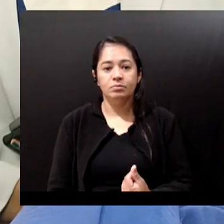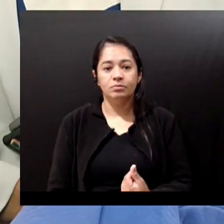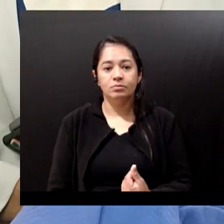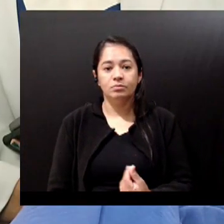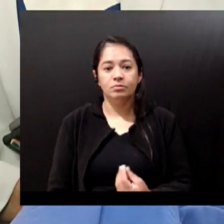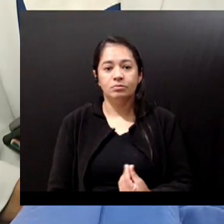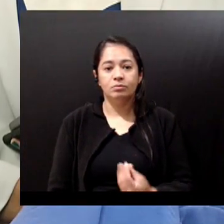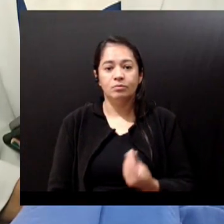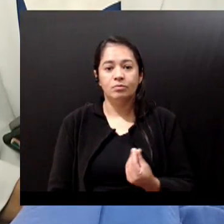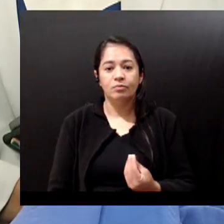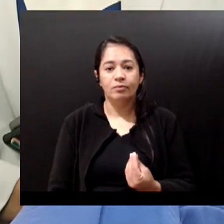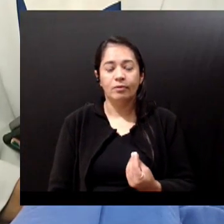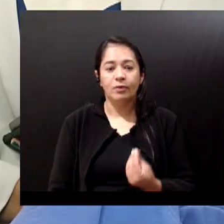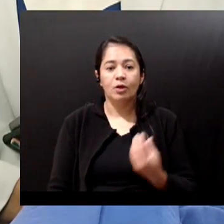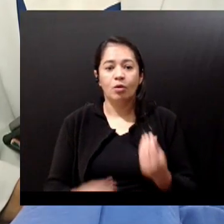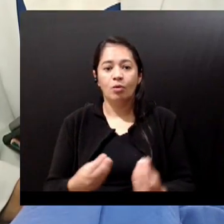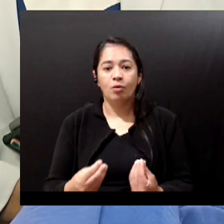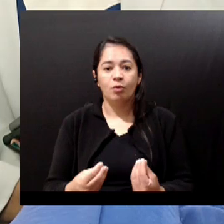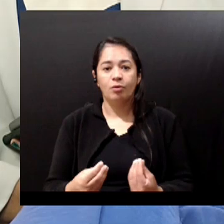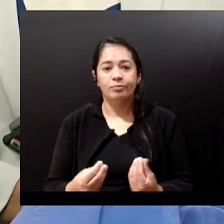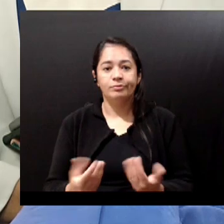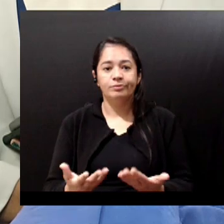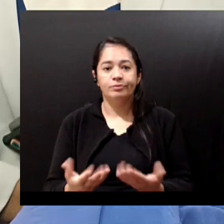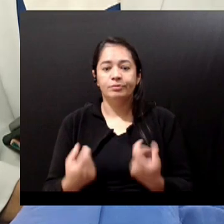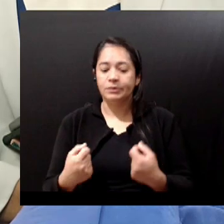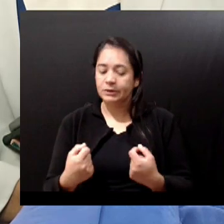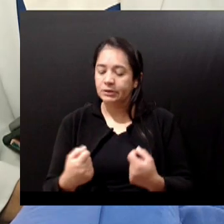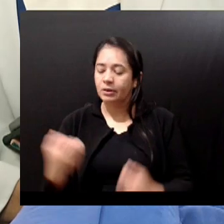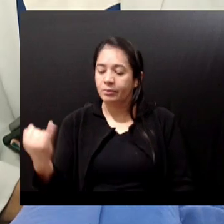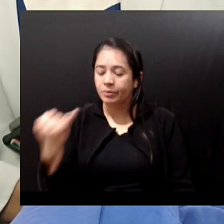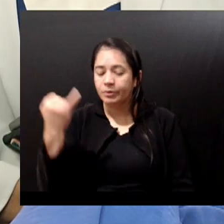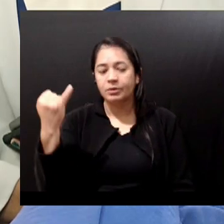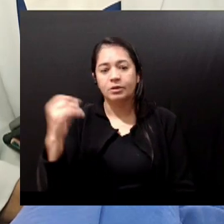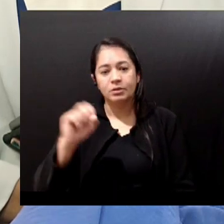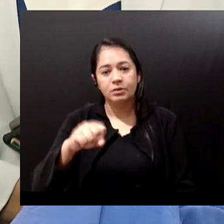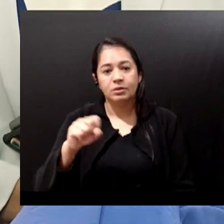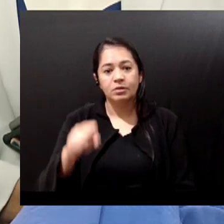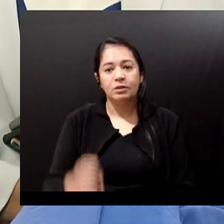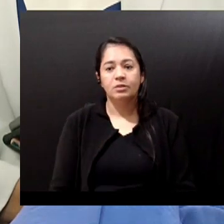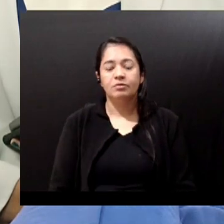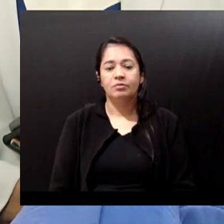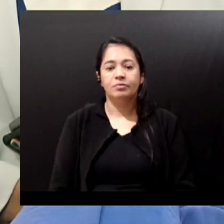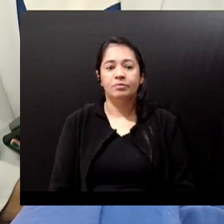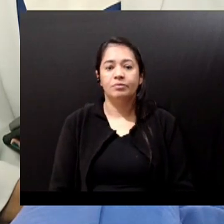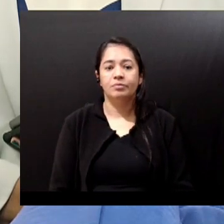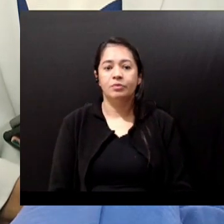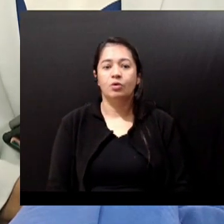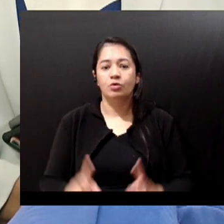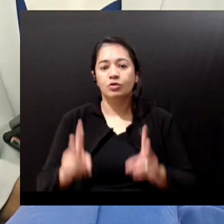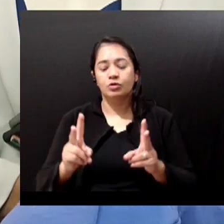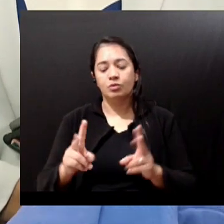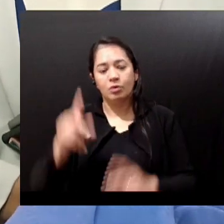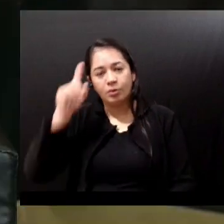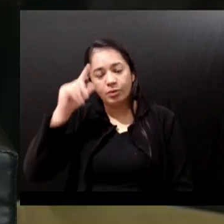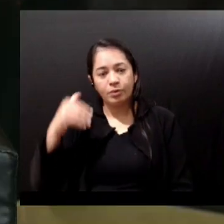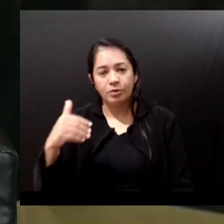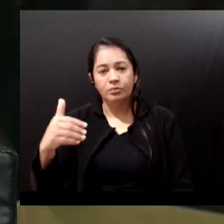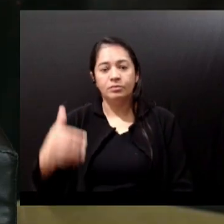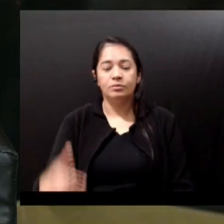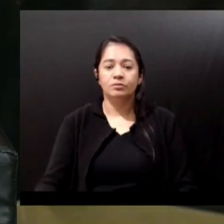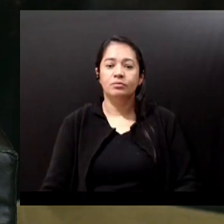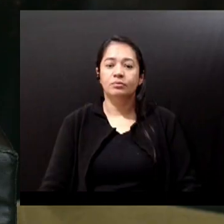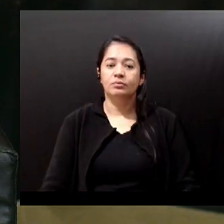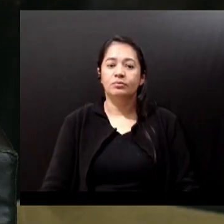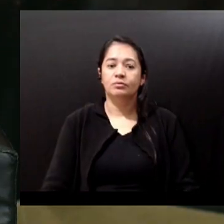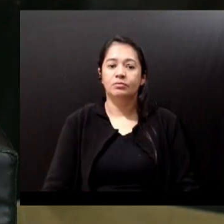tornar isso insignificante, né. É muito importante manter essa rotina, digamos assim. Muito bem, eu achei interessante